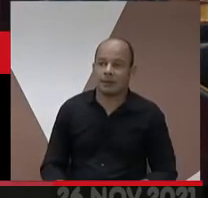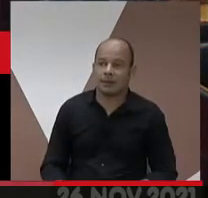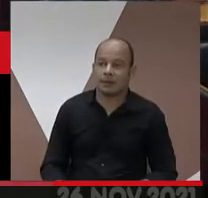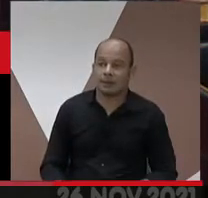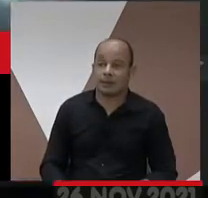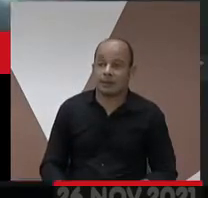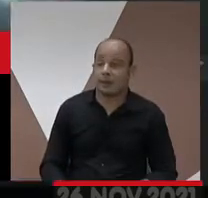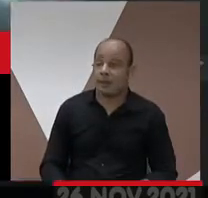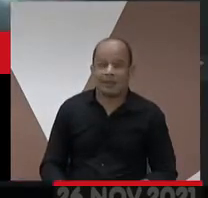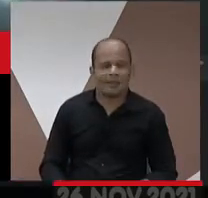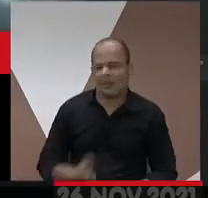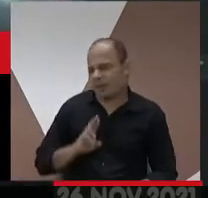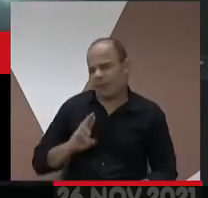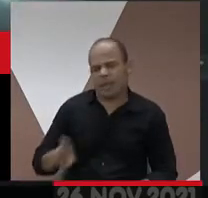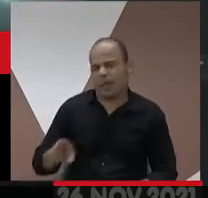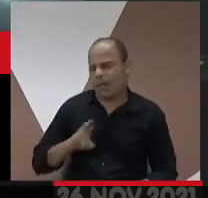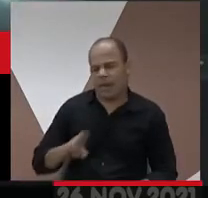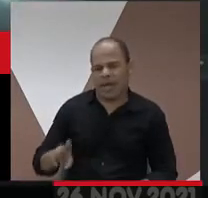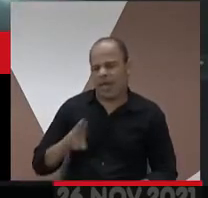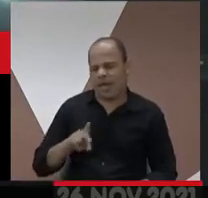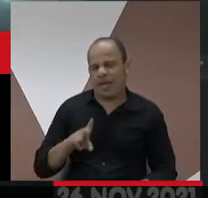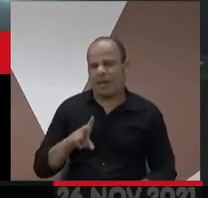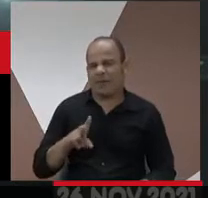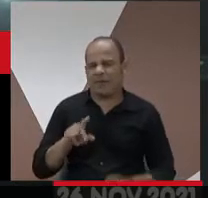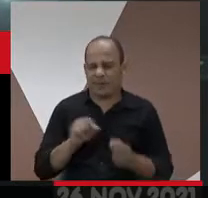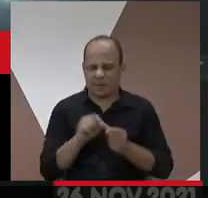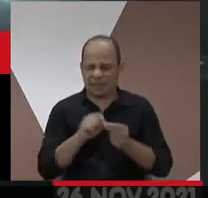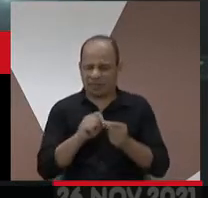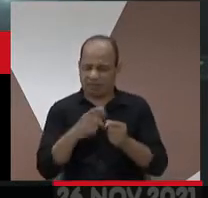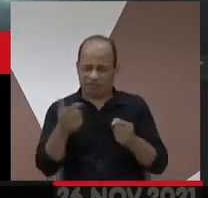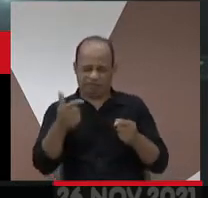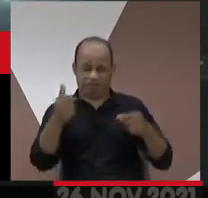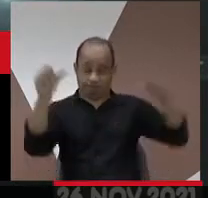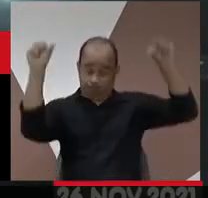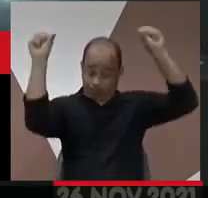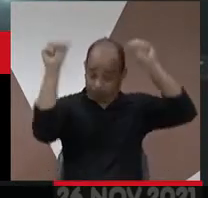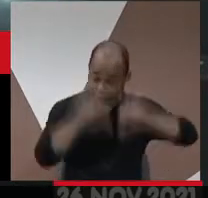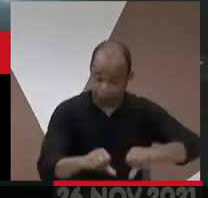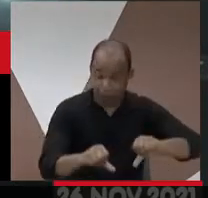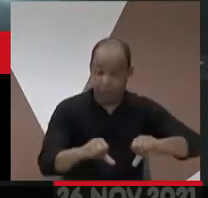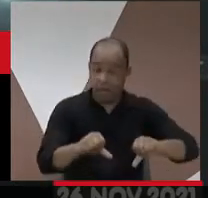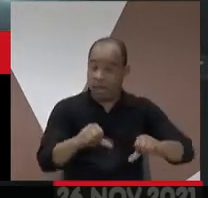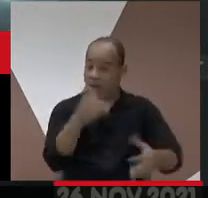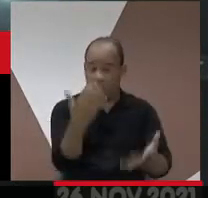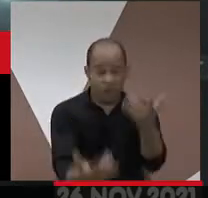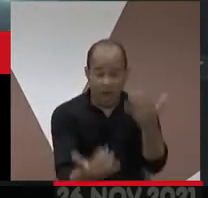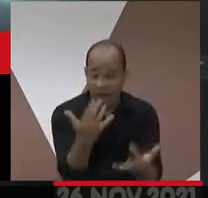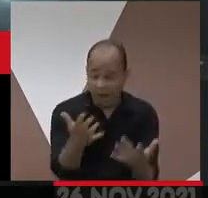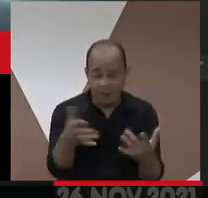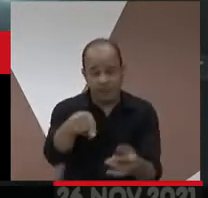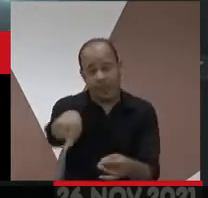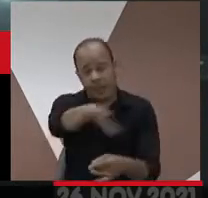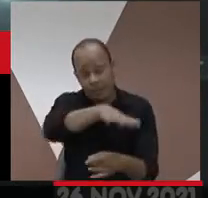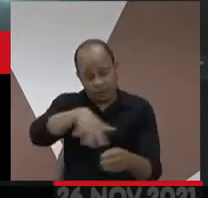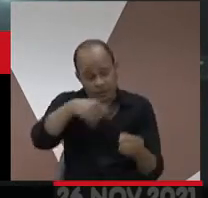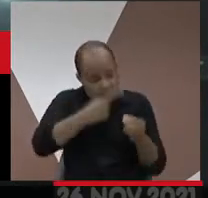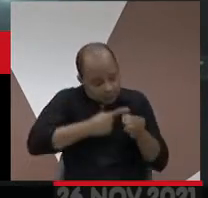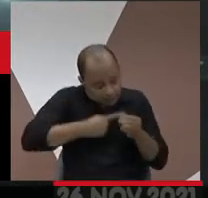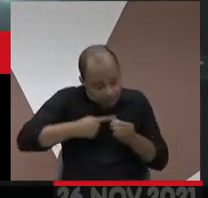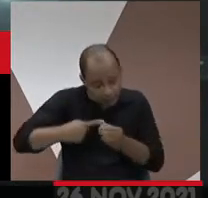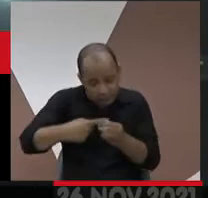E não transformar em um inferno as regiões metropolitanas. Então,